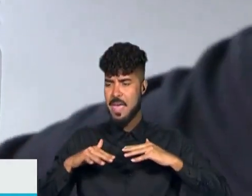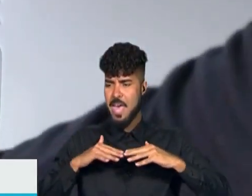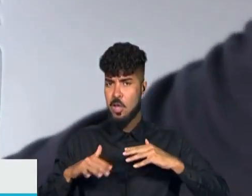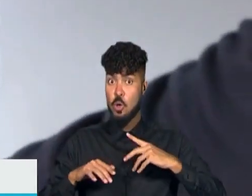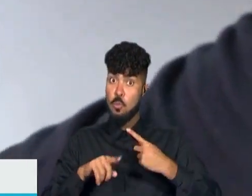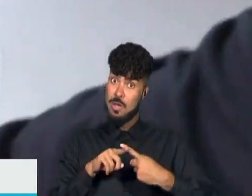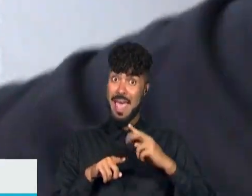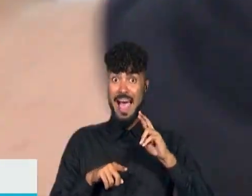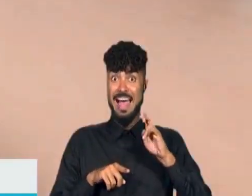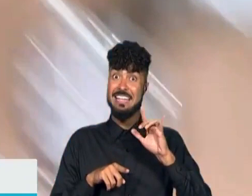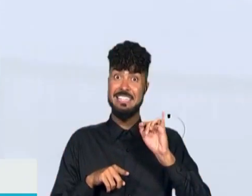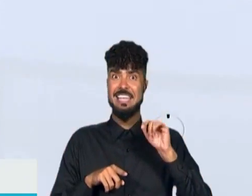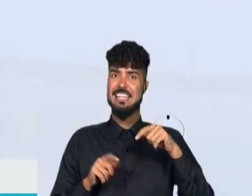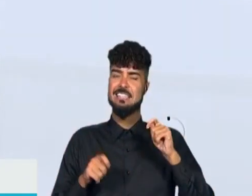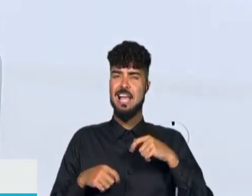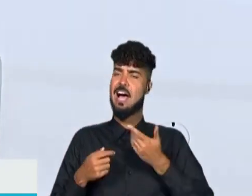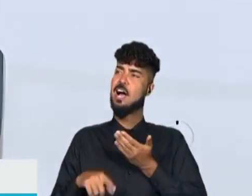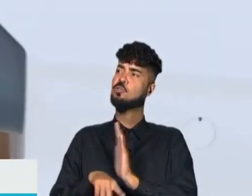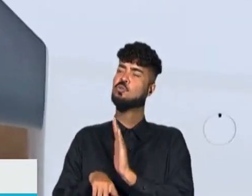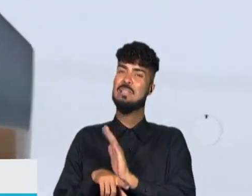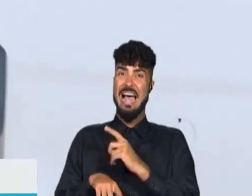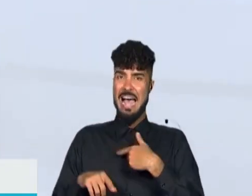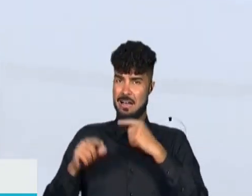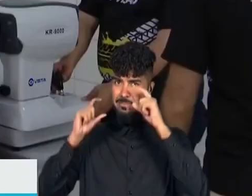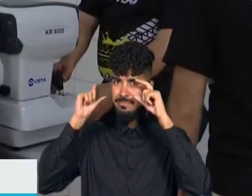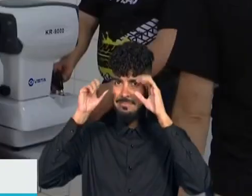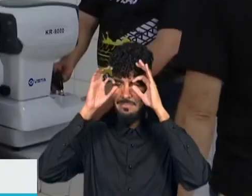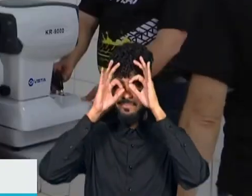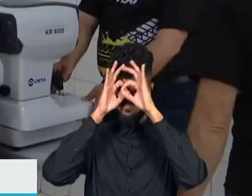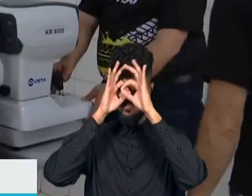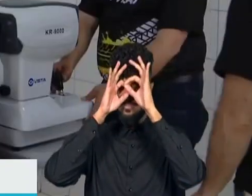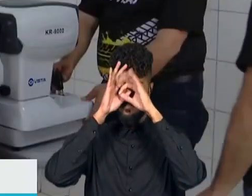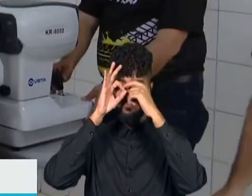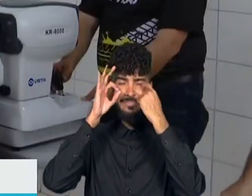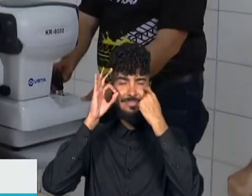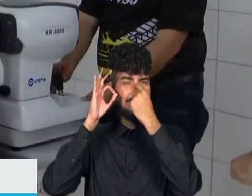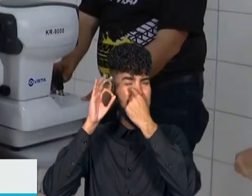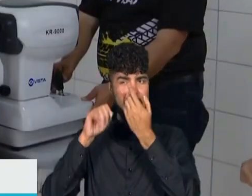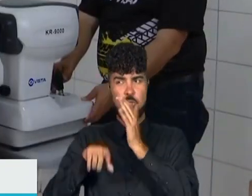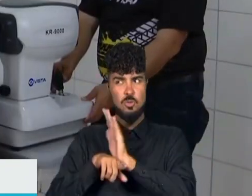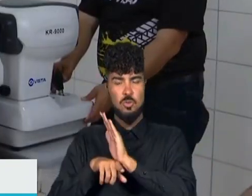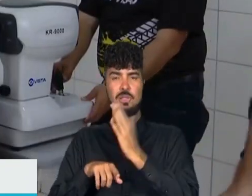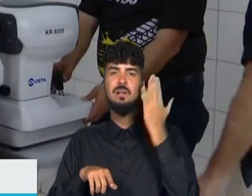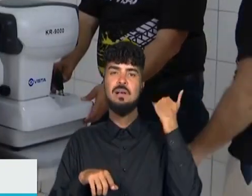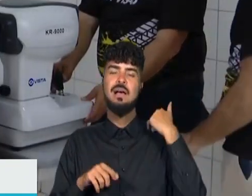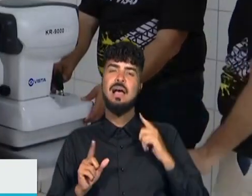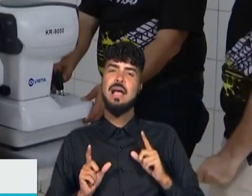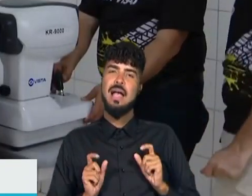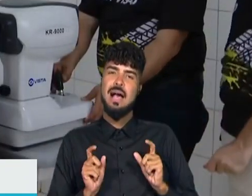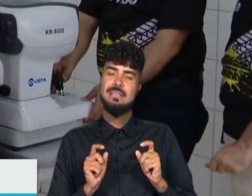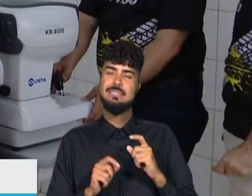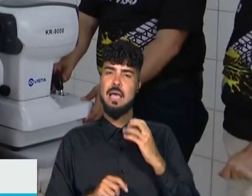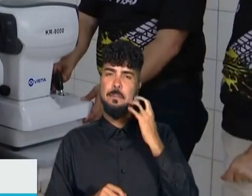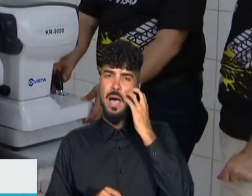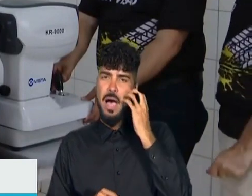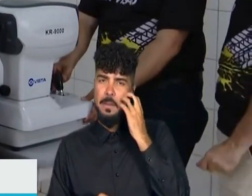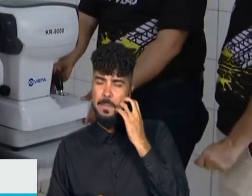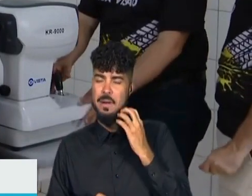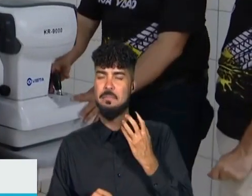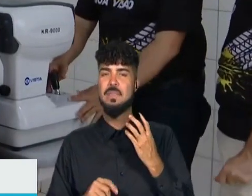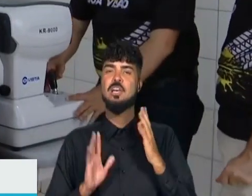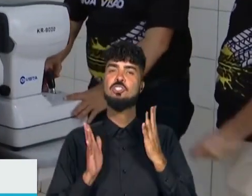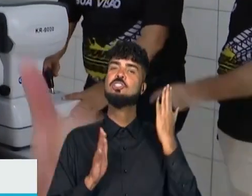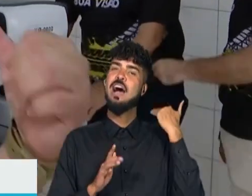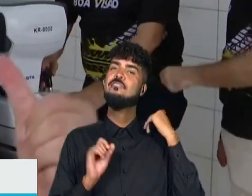passando, a gente pode também um pouquinho ajudar o próximo também, né? Já fizemos com prevenção de câncer de mama,